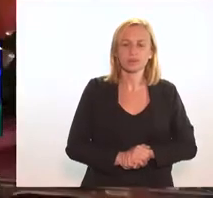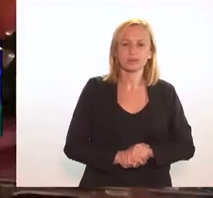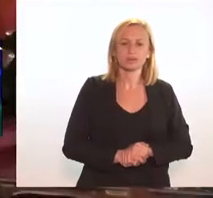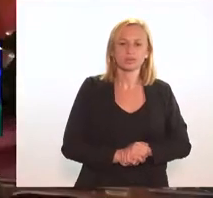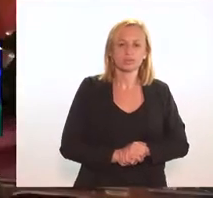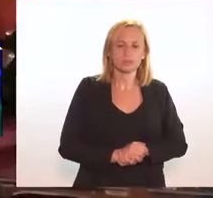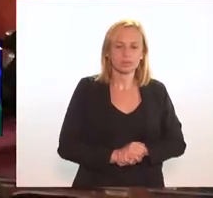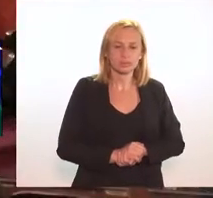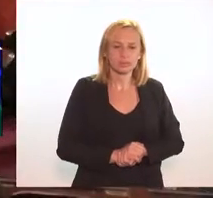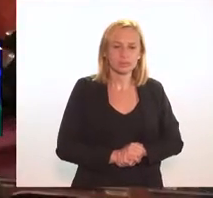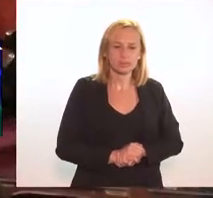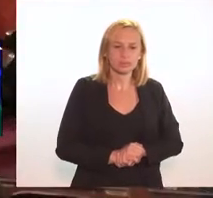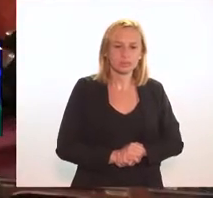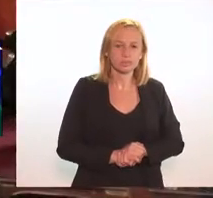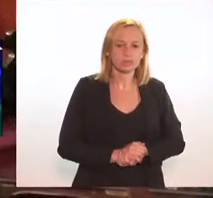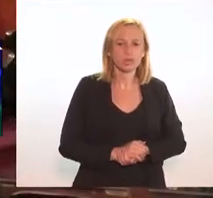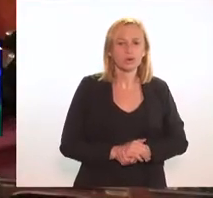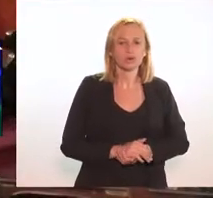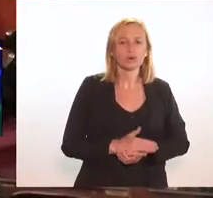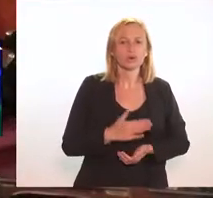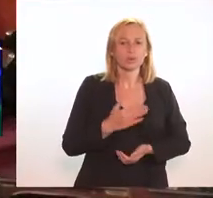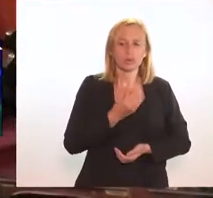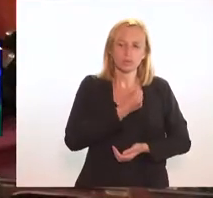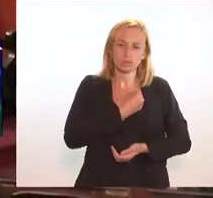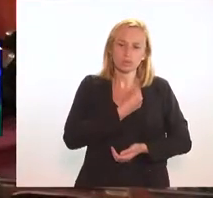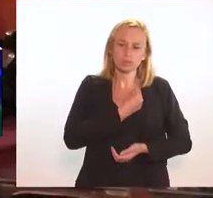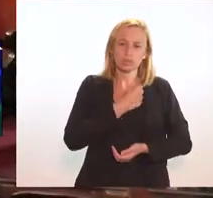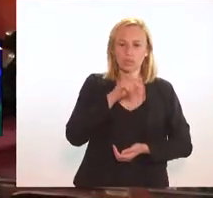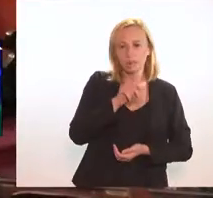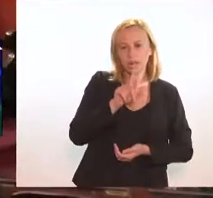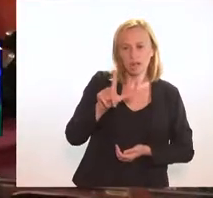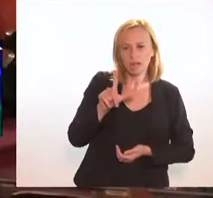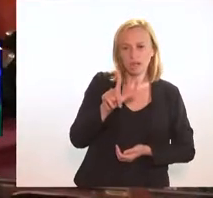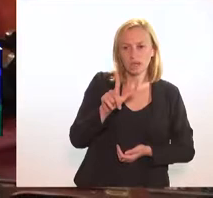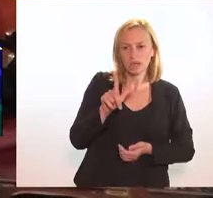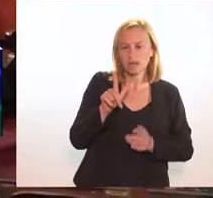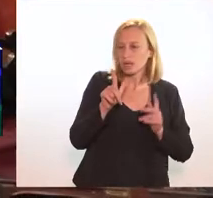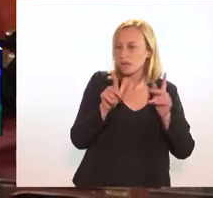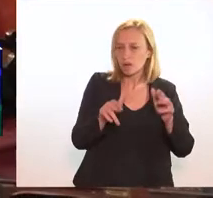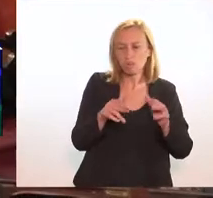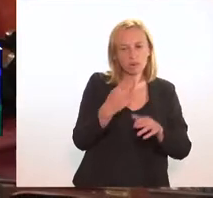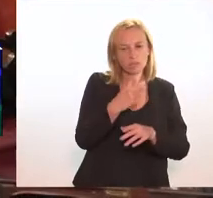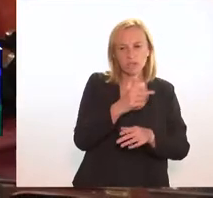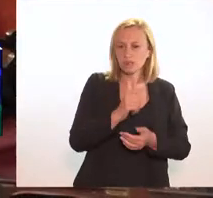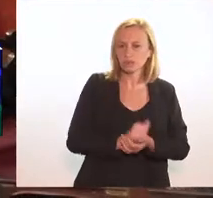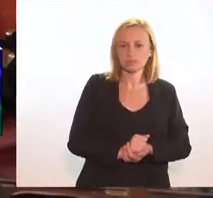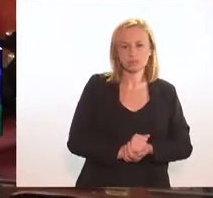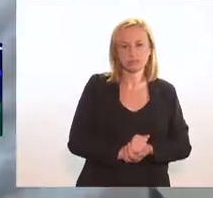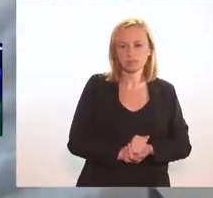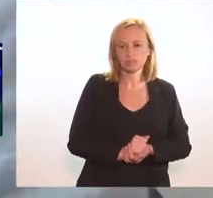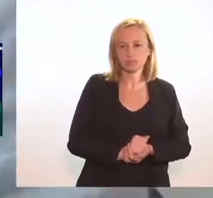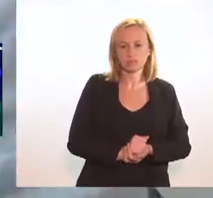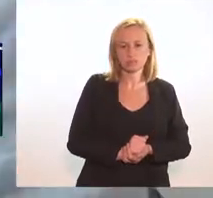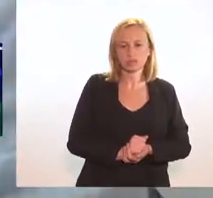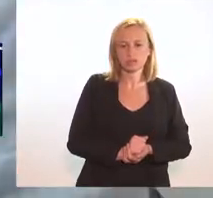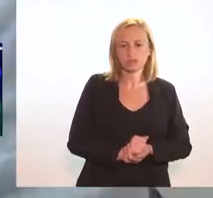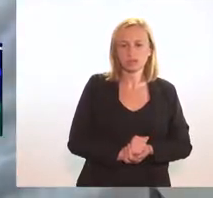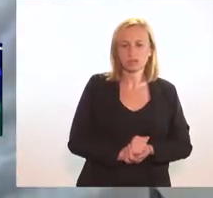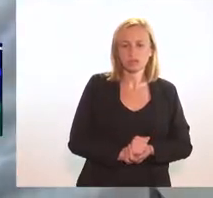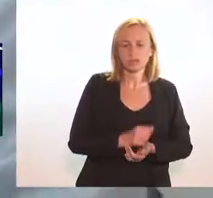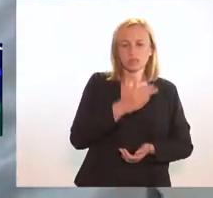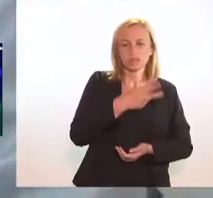vá... O número do meu PL é bem antes do dele, presidente. Então, o meu é